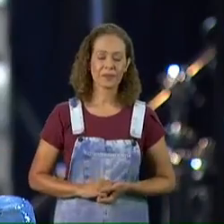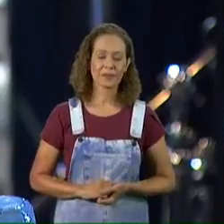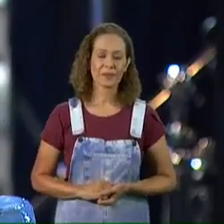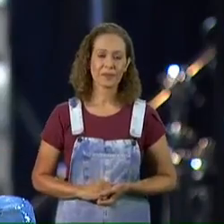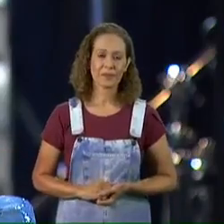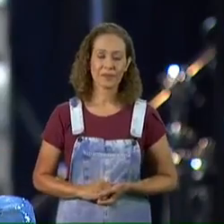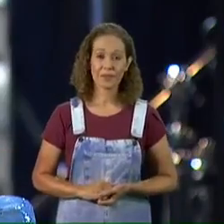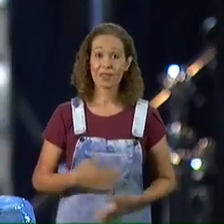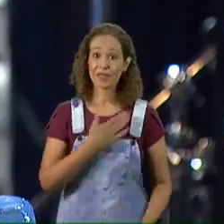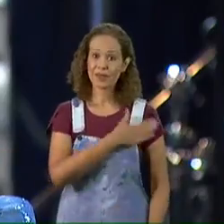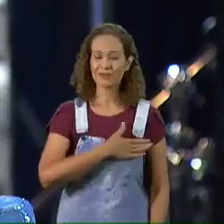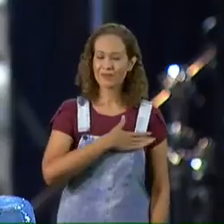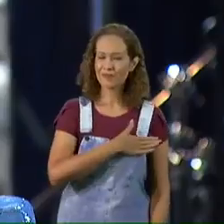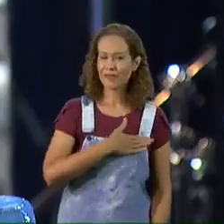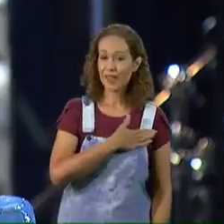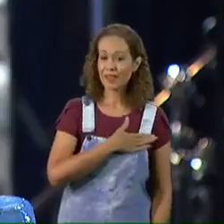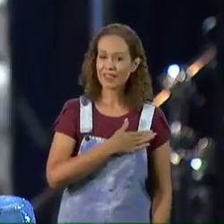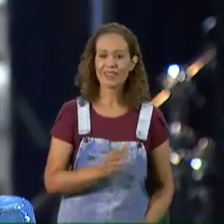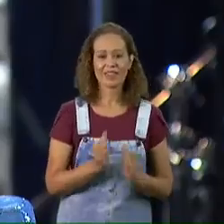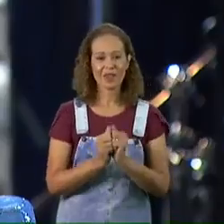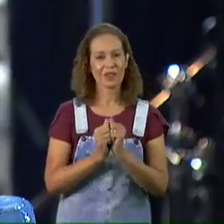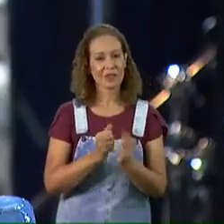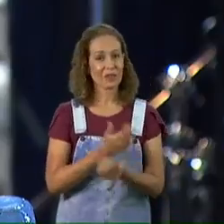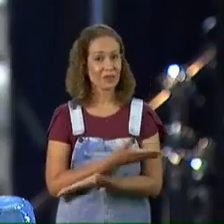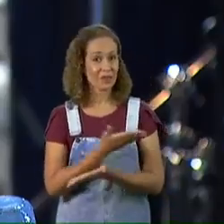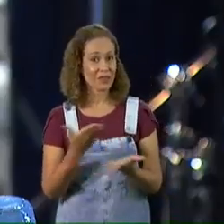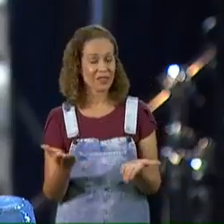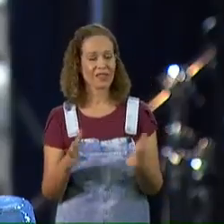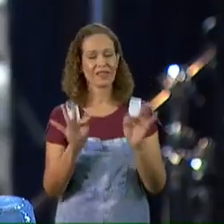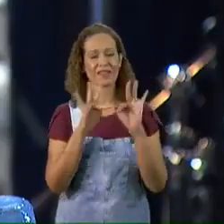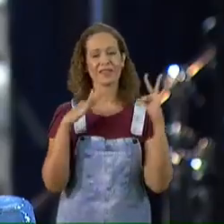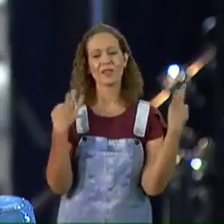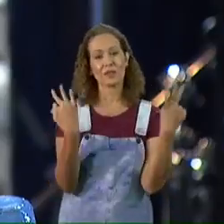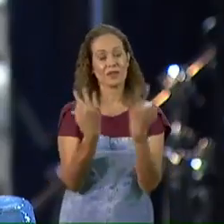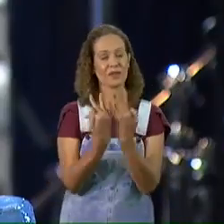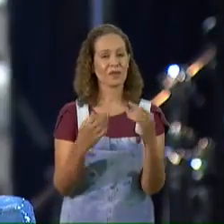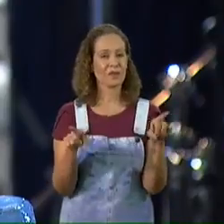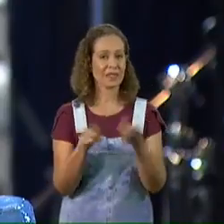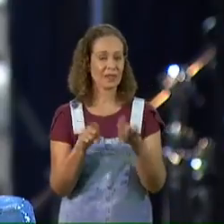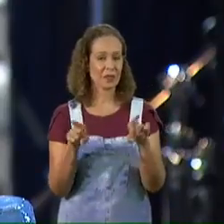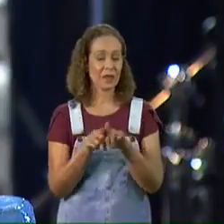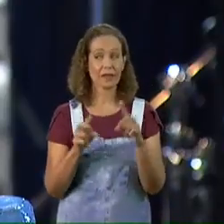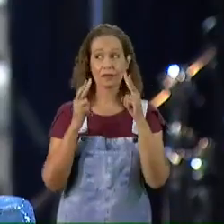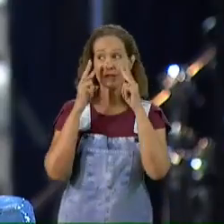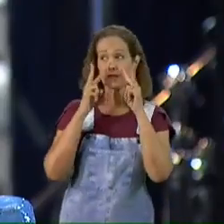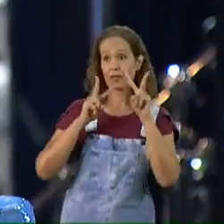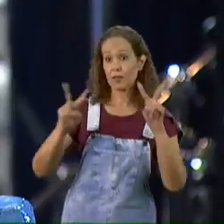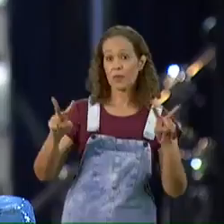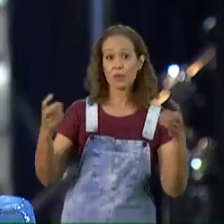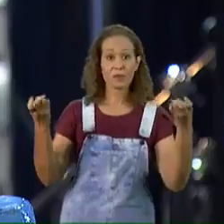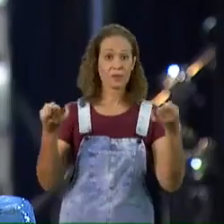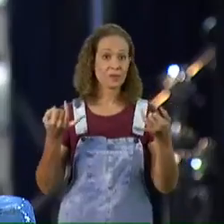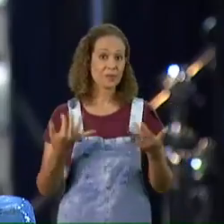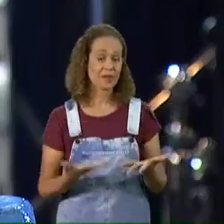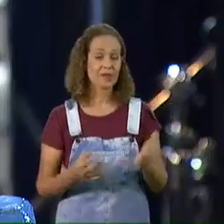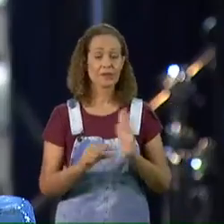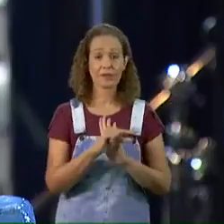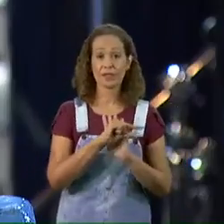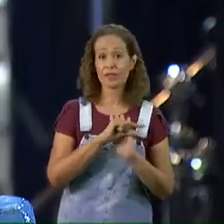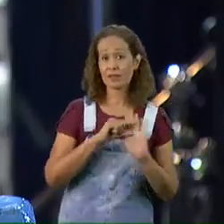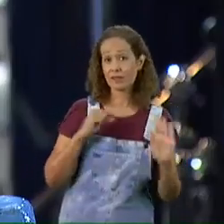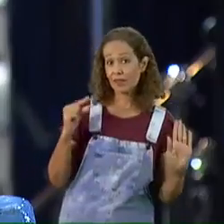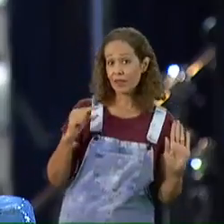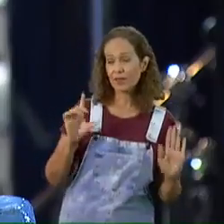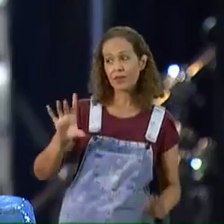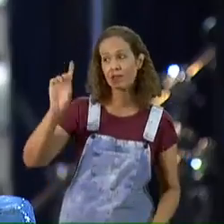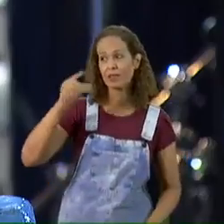kids@lagoinha.com. Vai ser um prazer poder ter você aqui, a sua família, né? Compartilhar algum testemunho, um versículo, uma palavra do